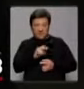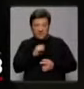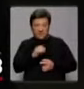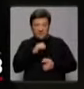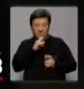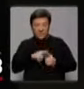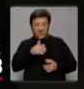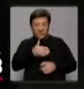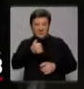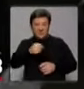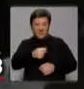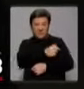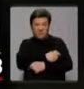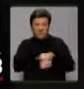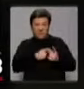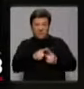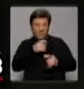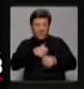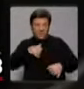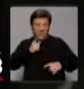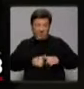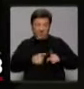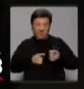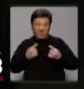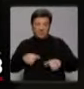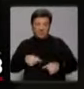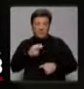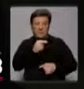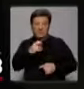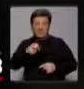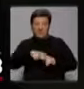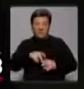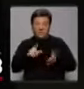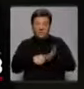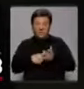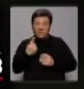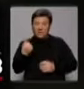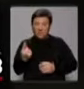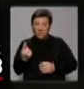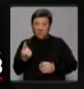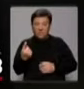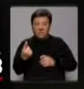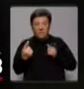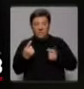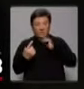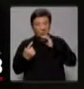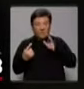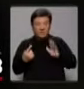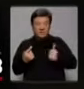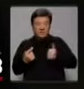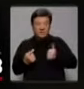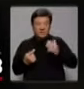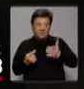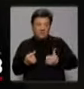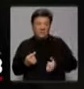150 deputados ora o Parlamento grego tem 300 deputados portanto falta um deputado para o cizia conseguir os 151 E